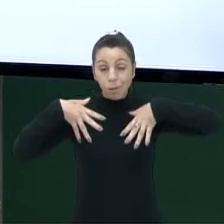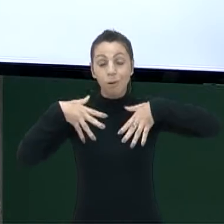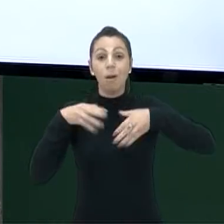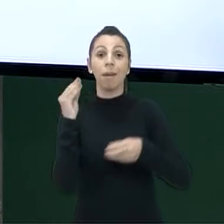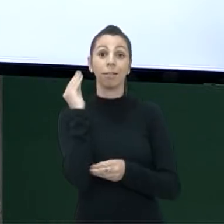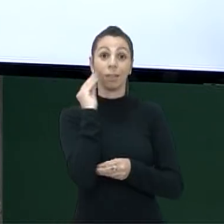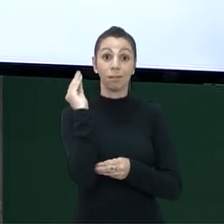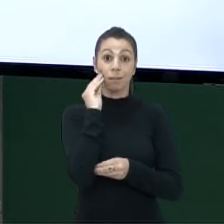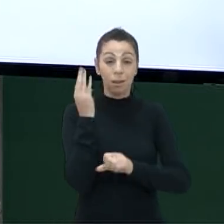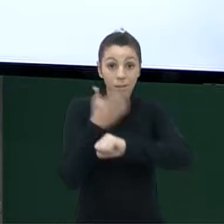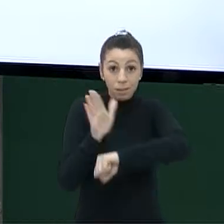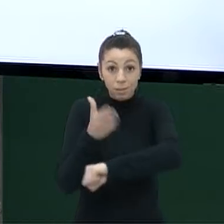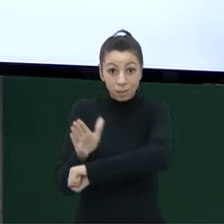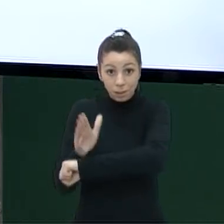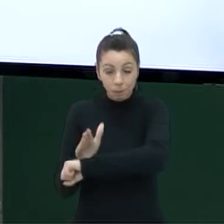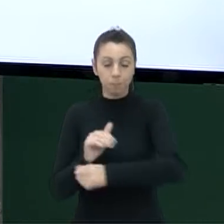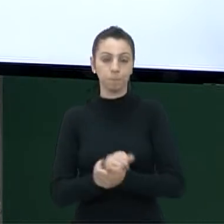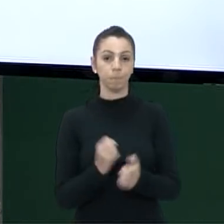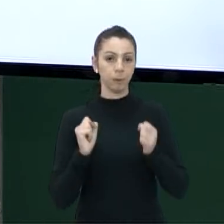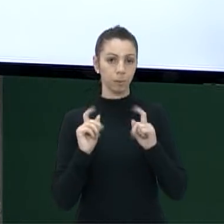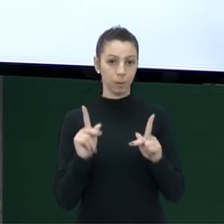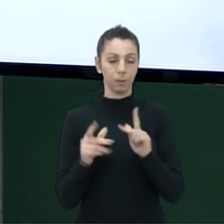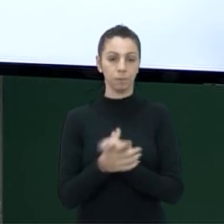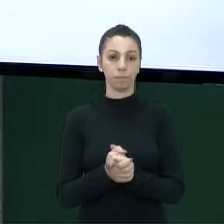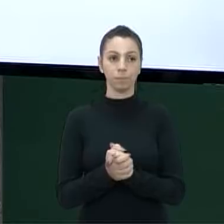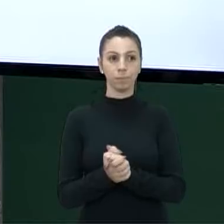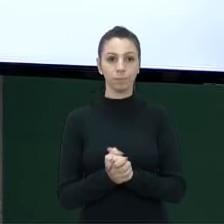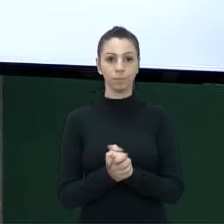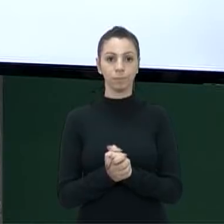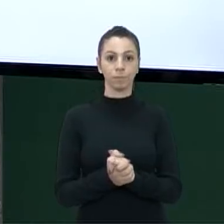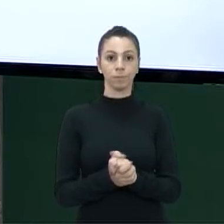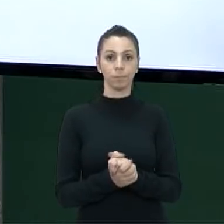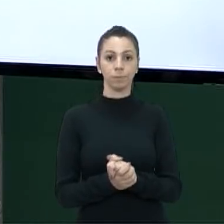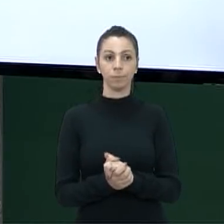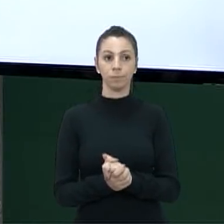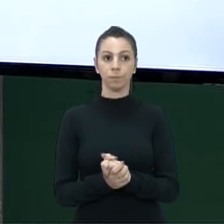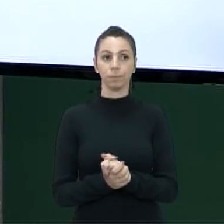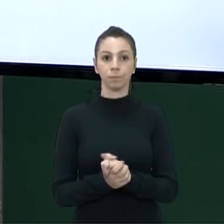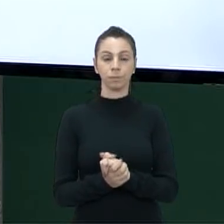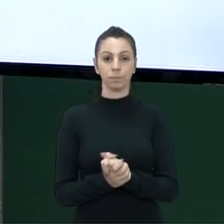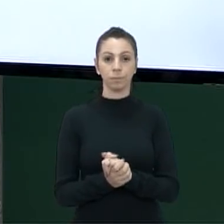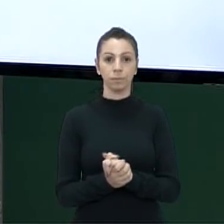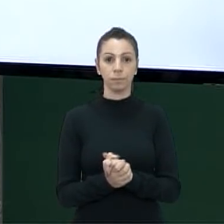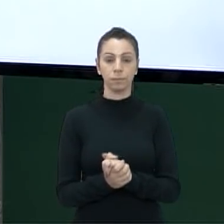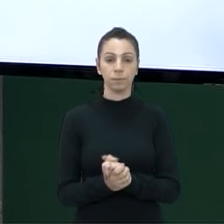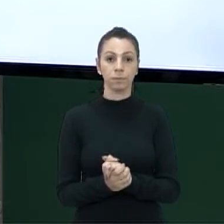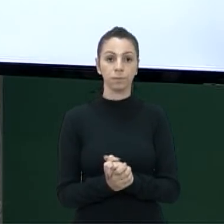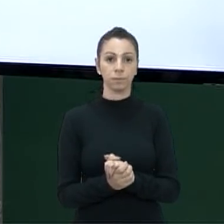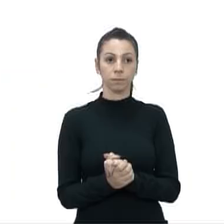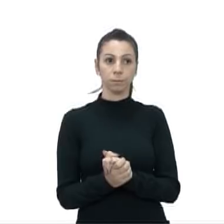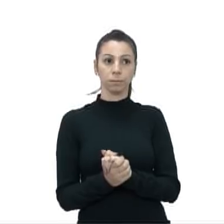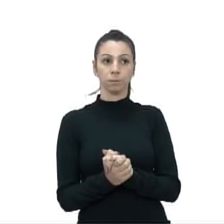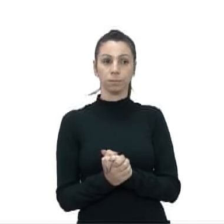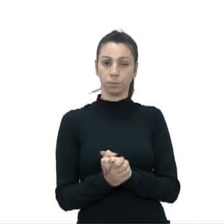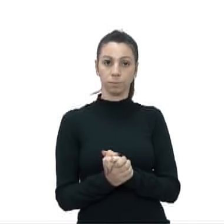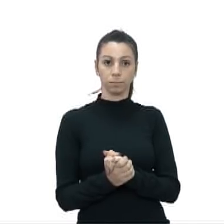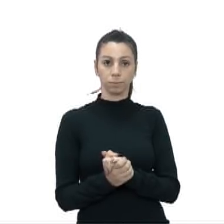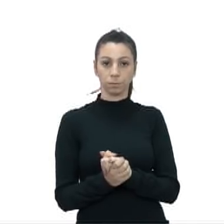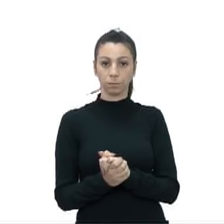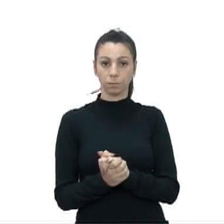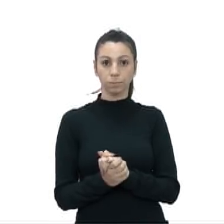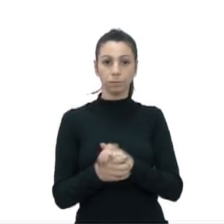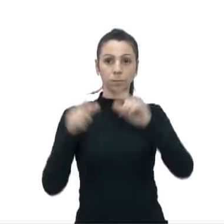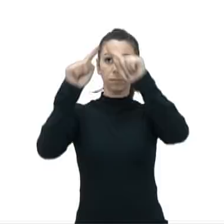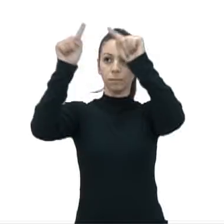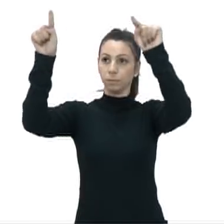muito importante. Então, vamos fazer o desenho aqui que ajuda bastante vocês. Gente, o que a gente tem aqui? O carrinho, né? Copiei do